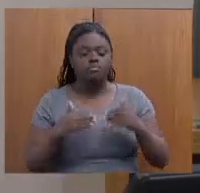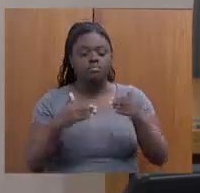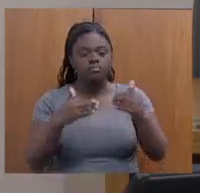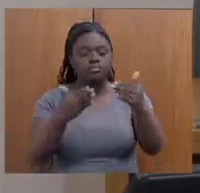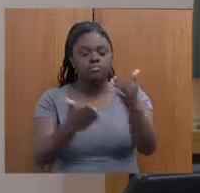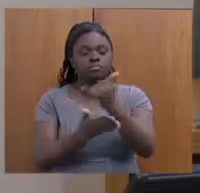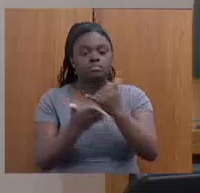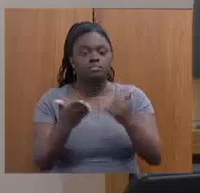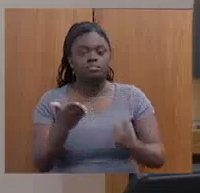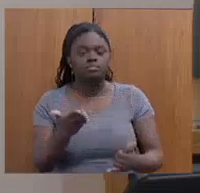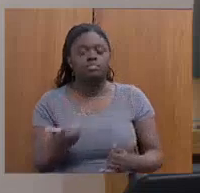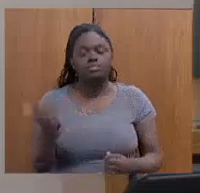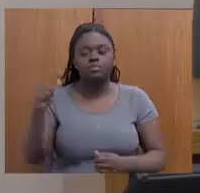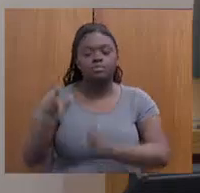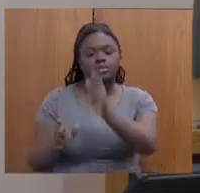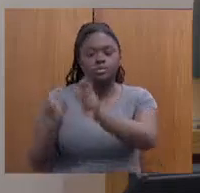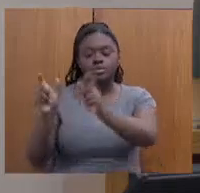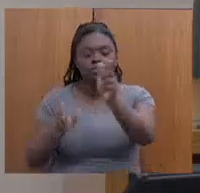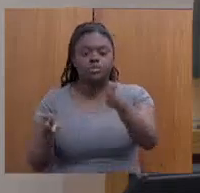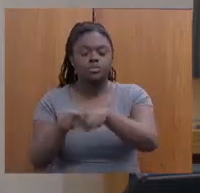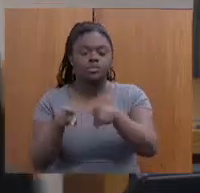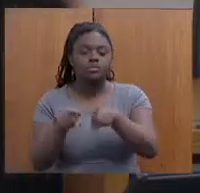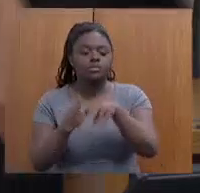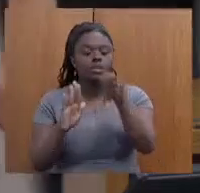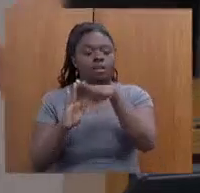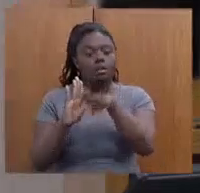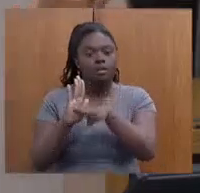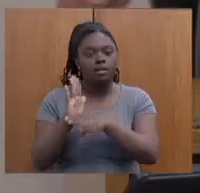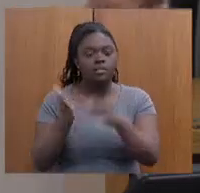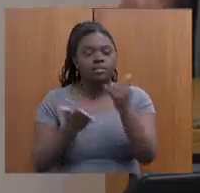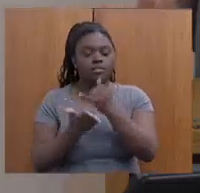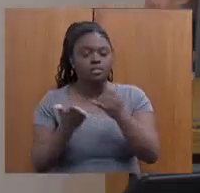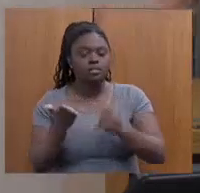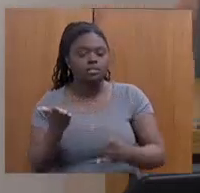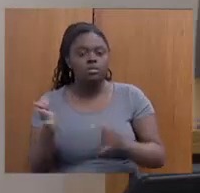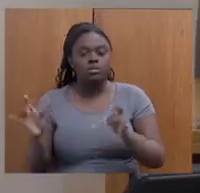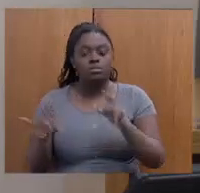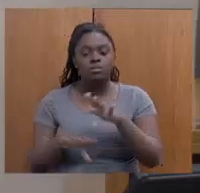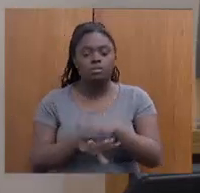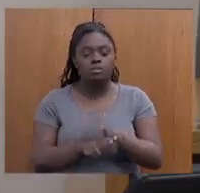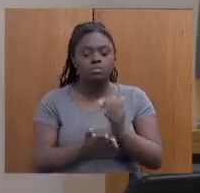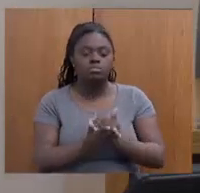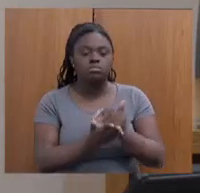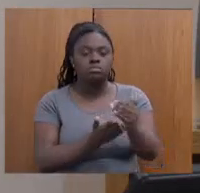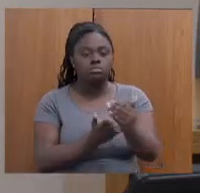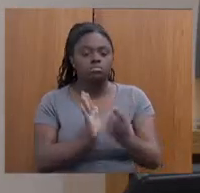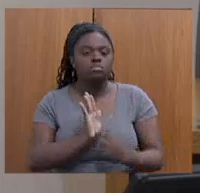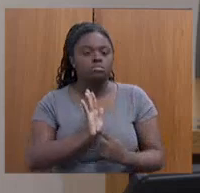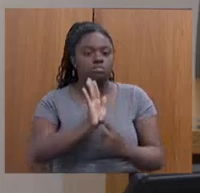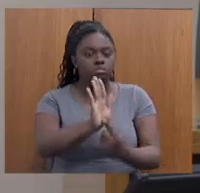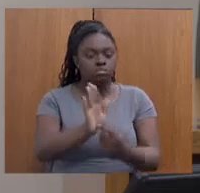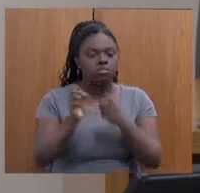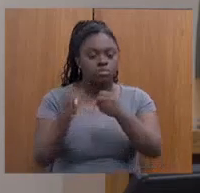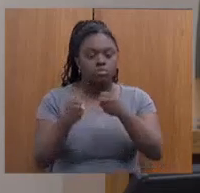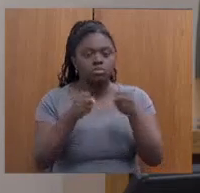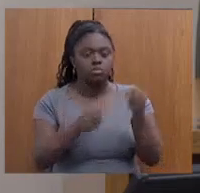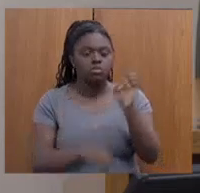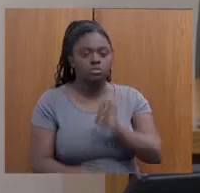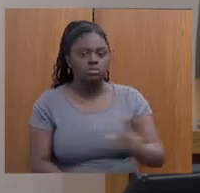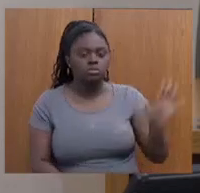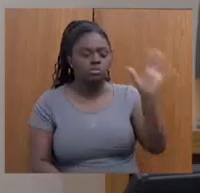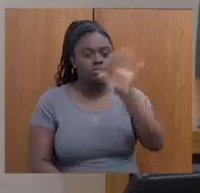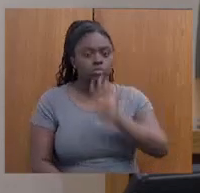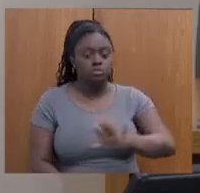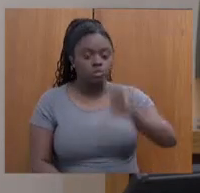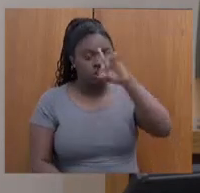Demais parlamentares, por ordem de inscrição. Encerrada a exposição inicial da autoridade estadual, a ordem de